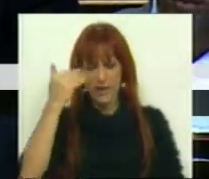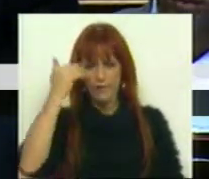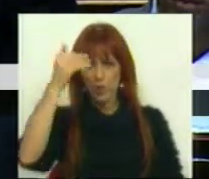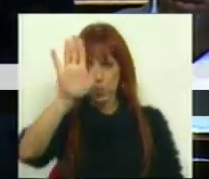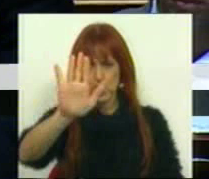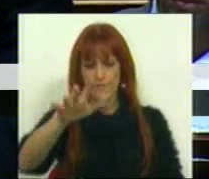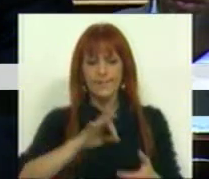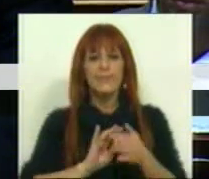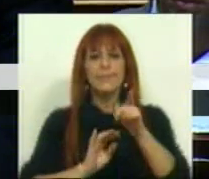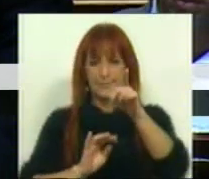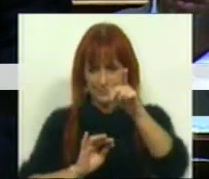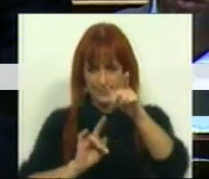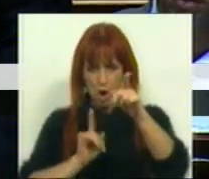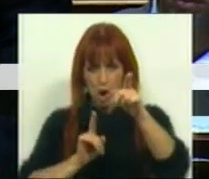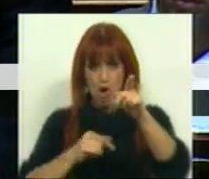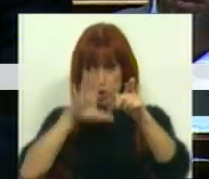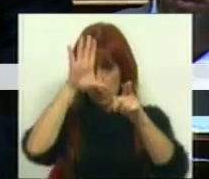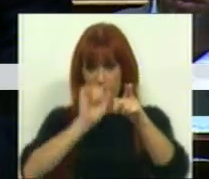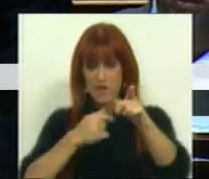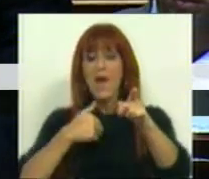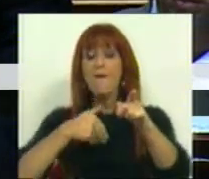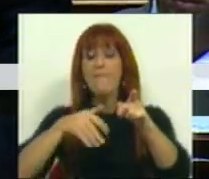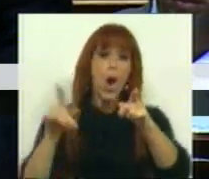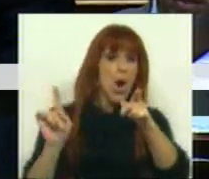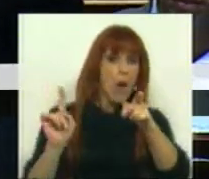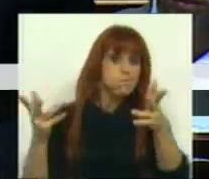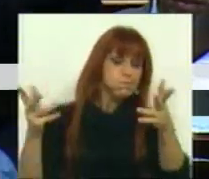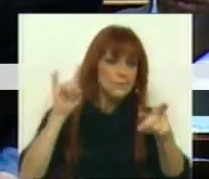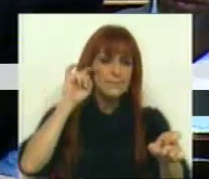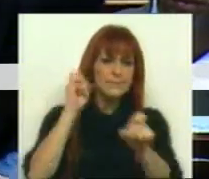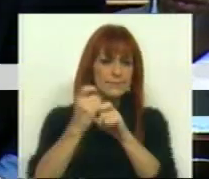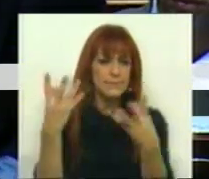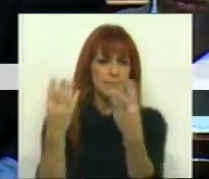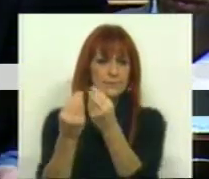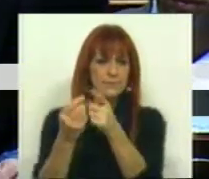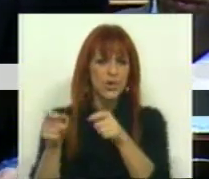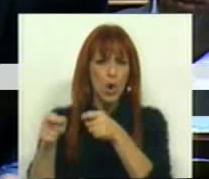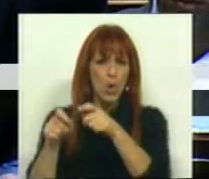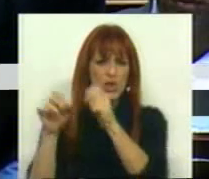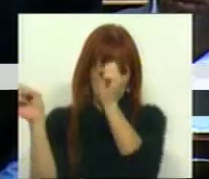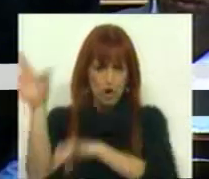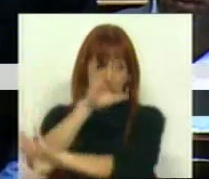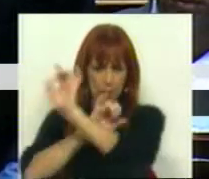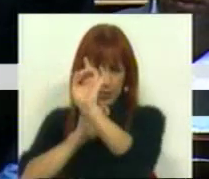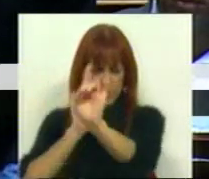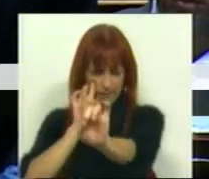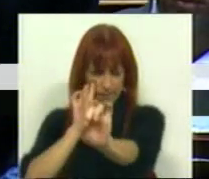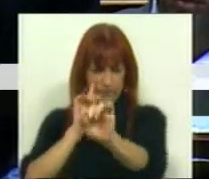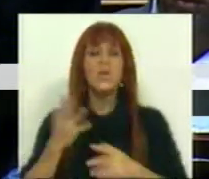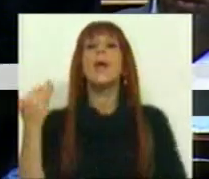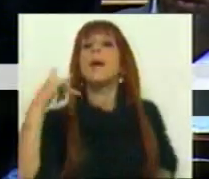futuro, relativamente àquilo que o Governo vai ou não vai reclamar junto dos organismos europeus. Eu